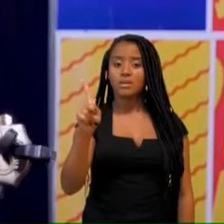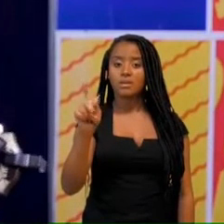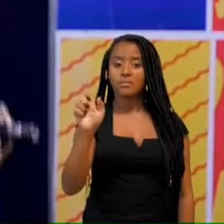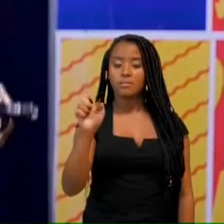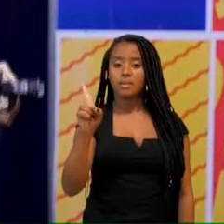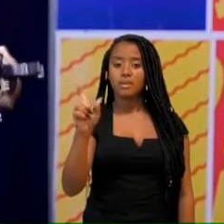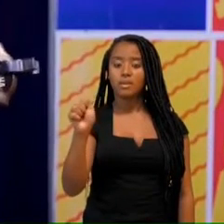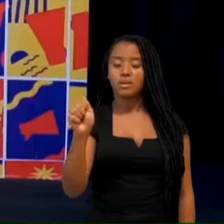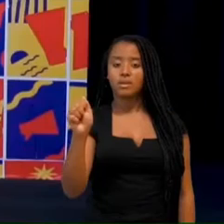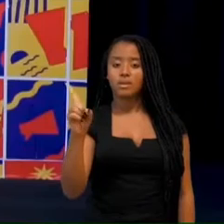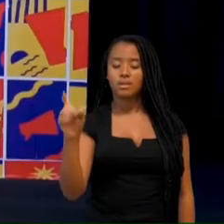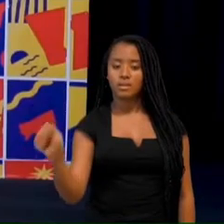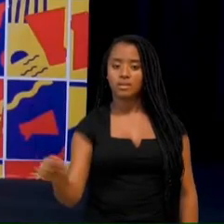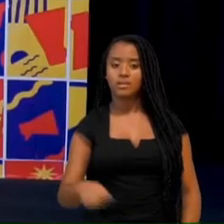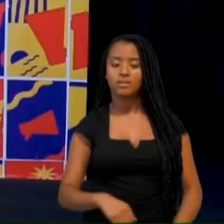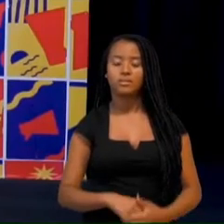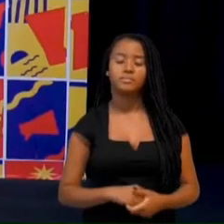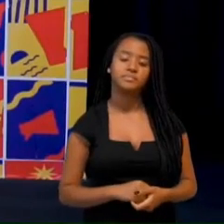entender